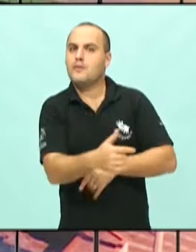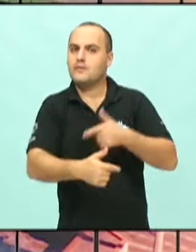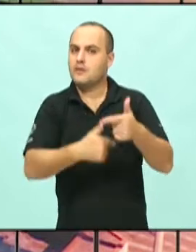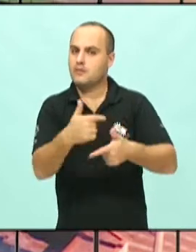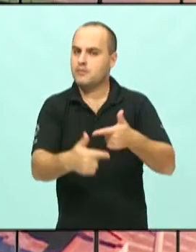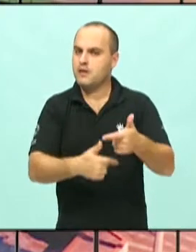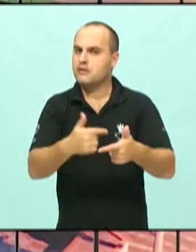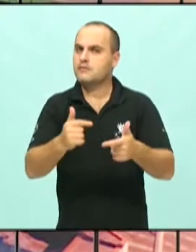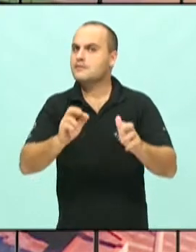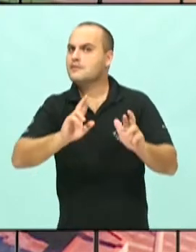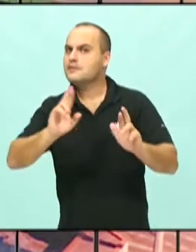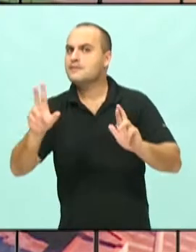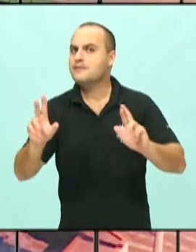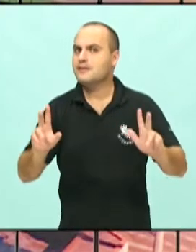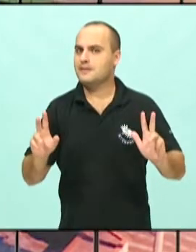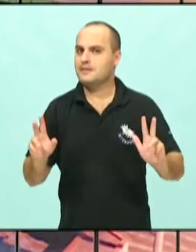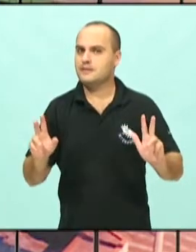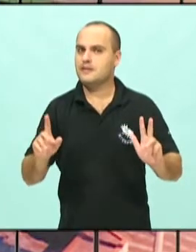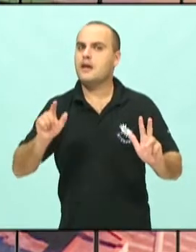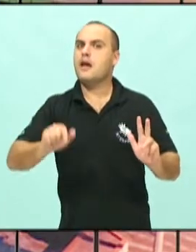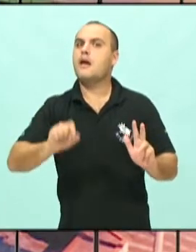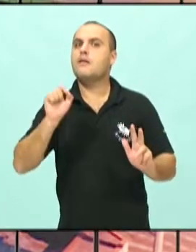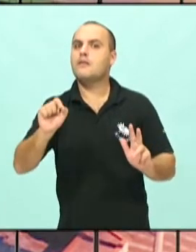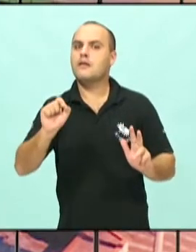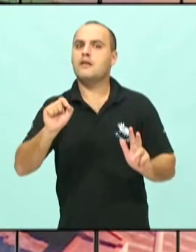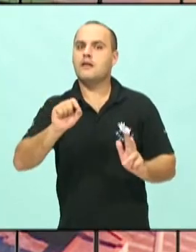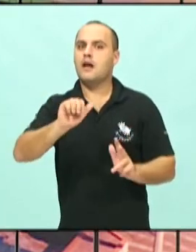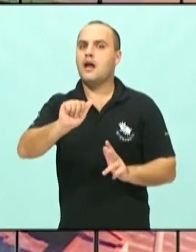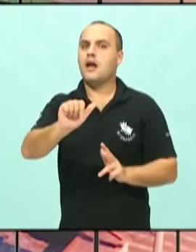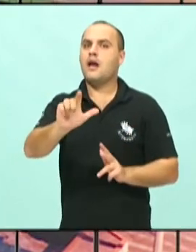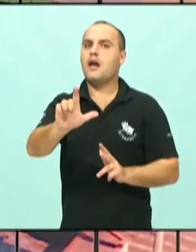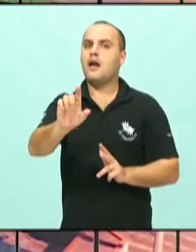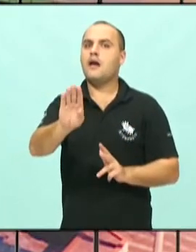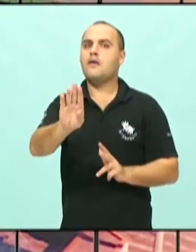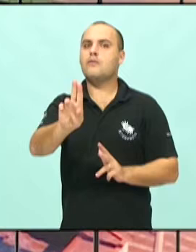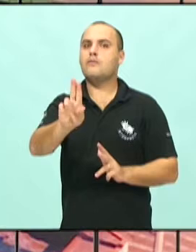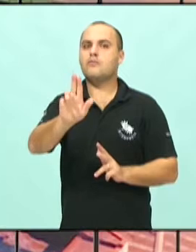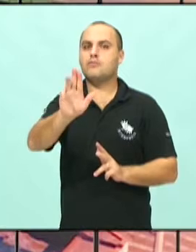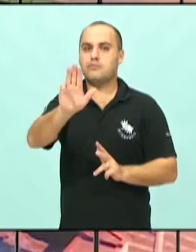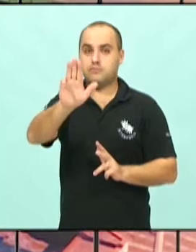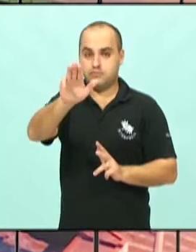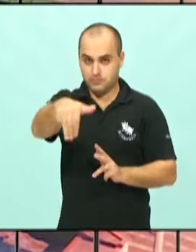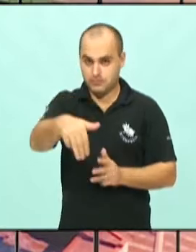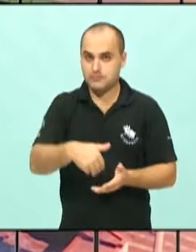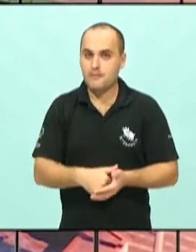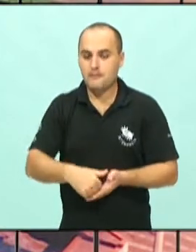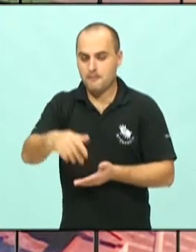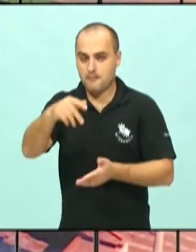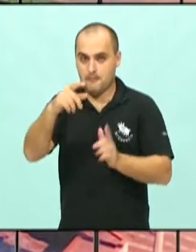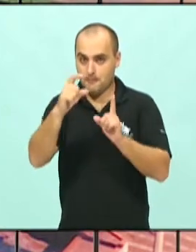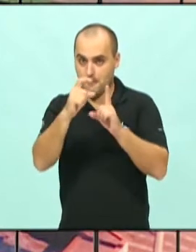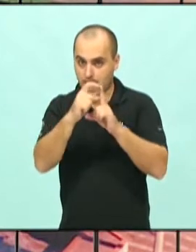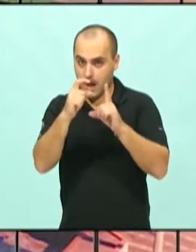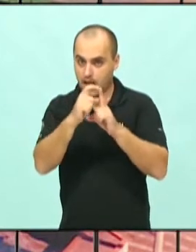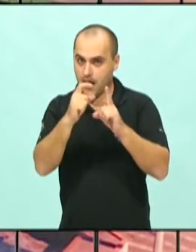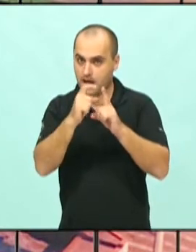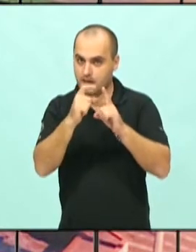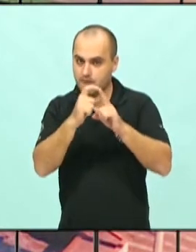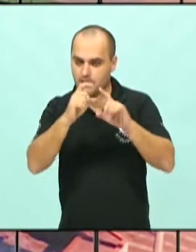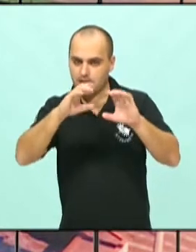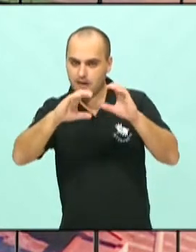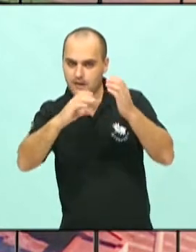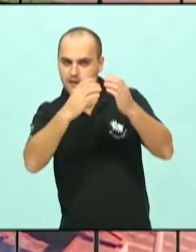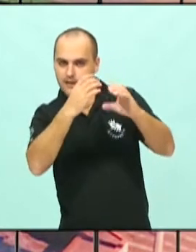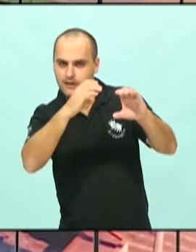ele vinha realizando, que é o álbum Palavra da Canção. Esse álbum, ele tem a proposta de